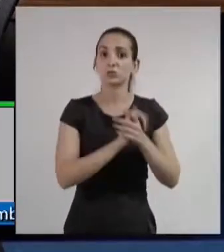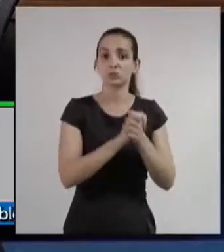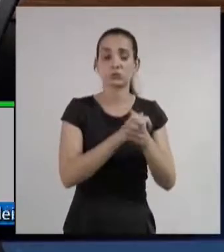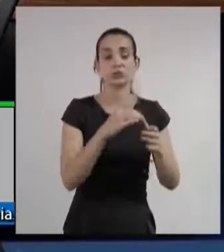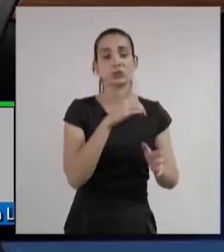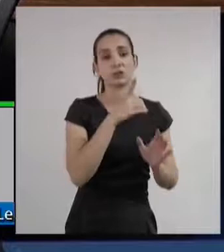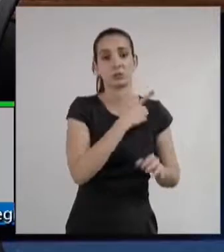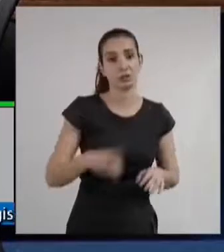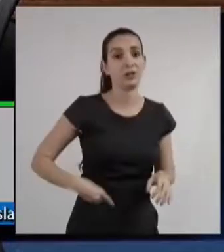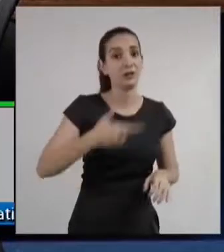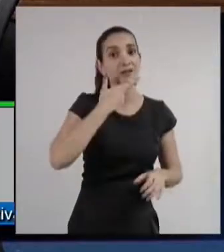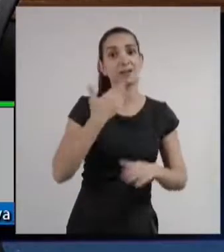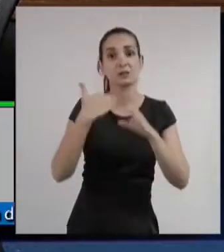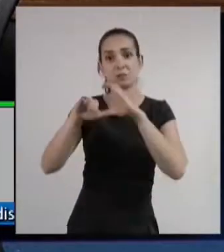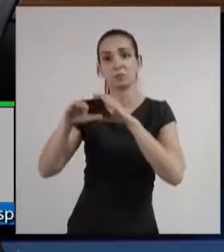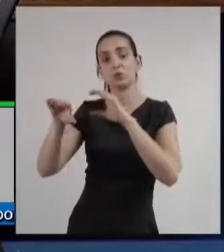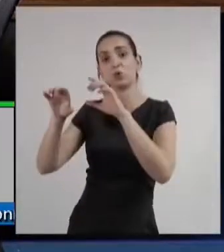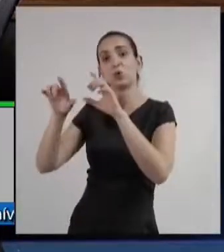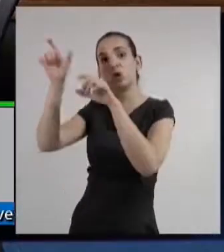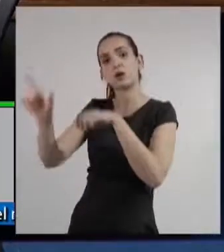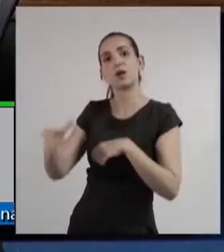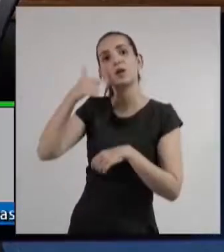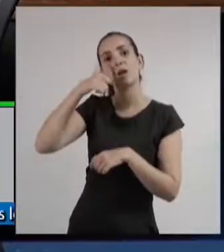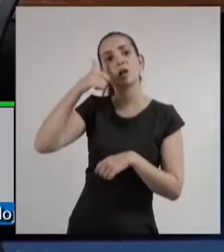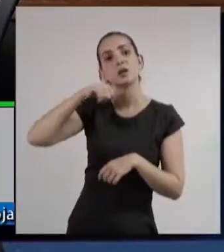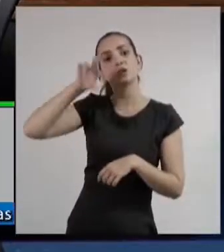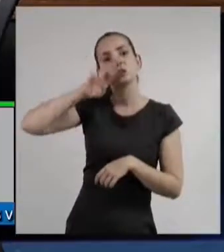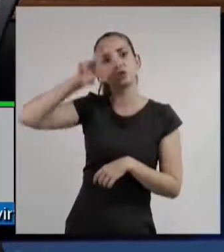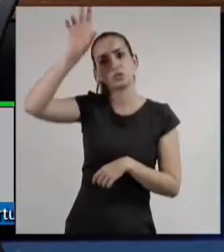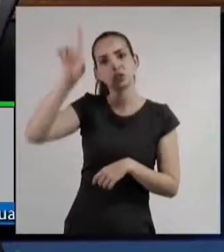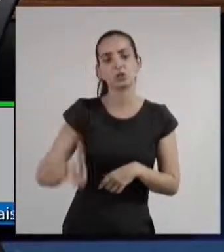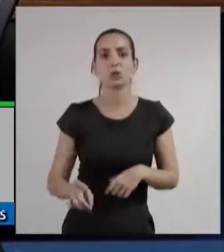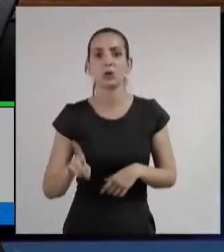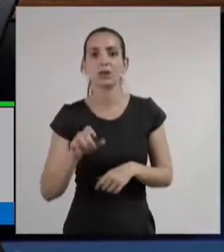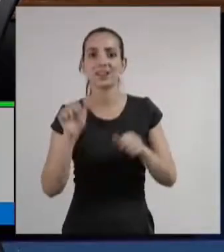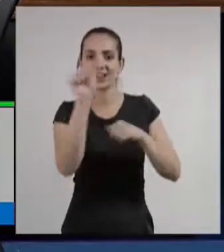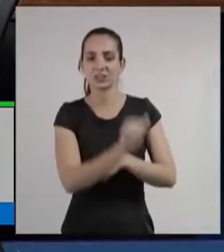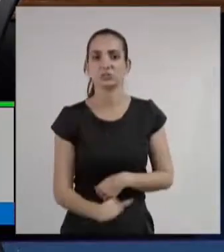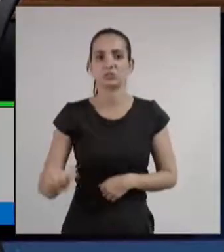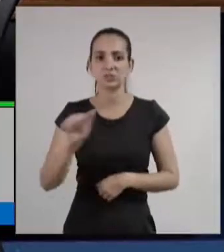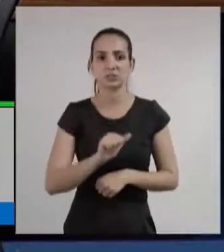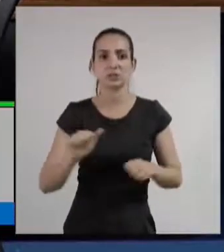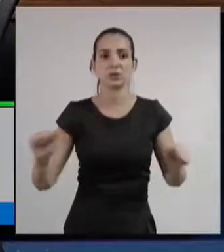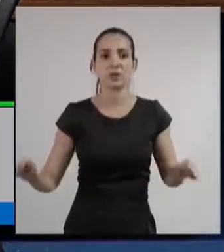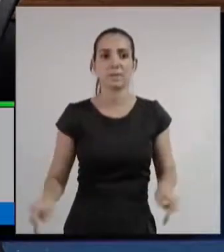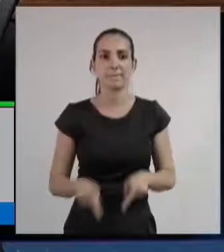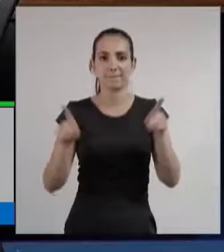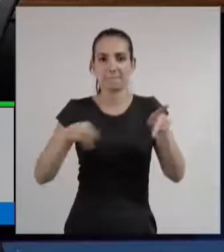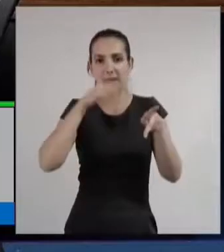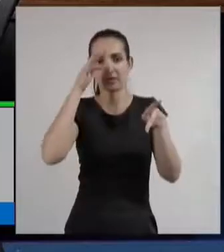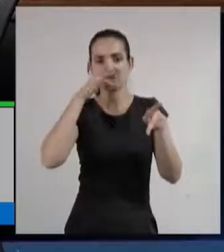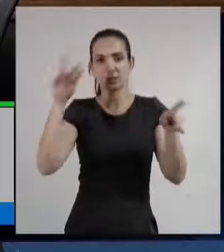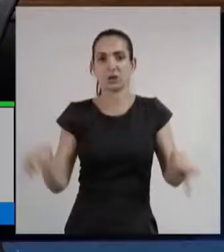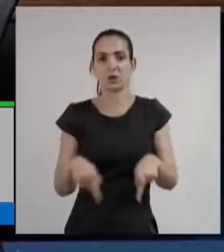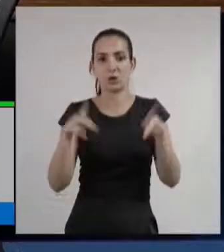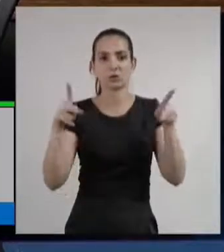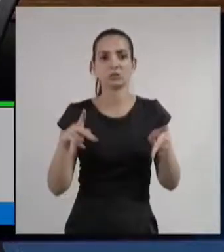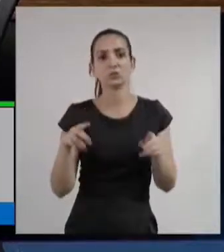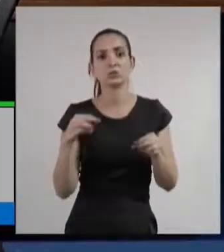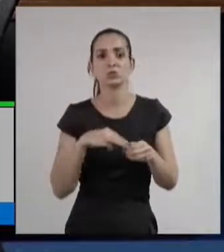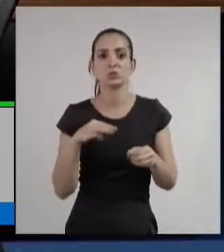Câmara, endereçado à diretora da Associação da Pestalozzi do município de Bonito pela organização do